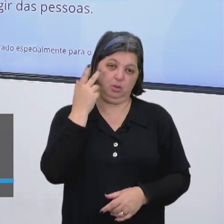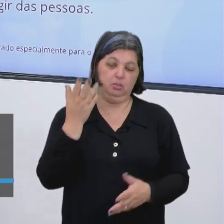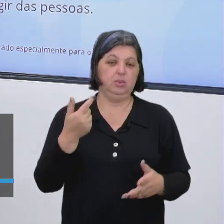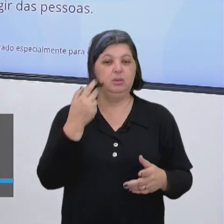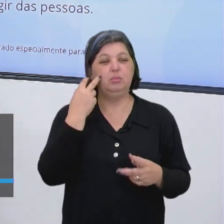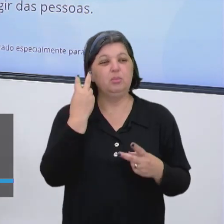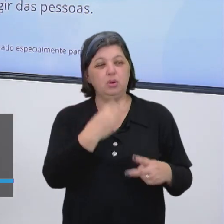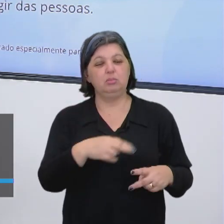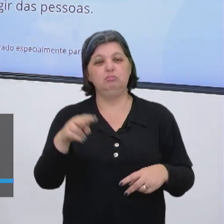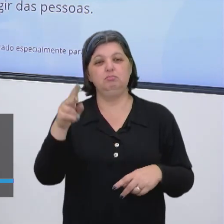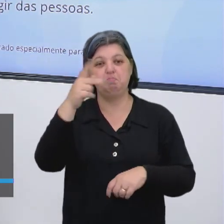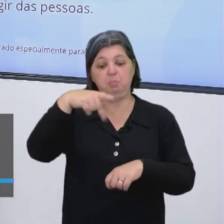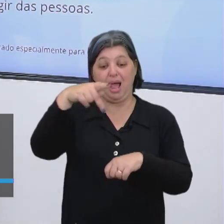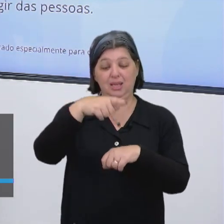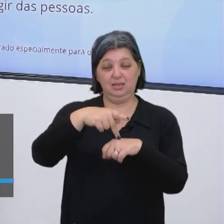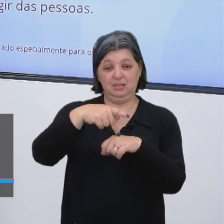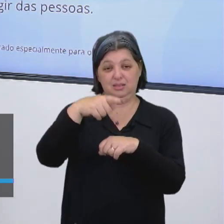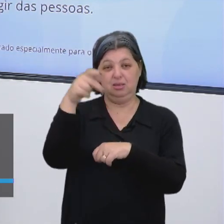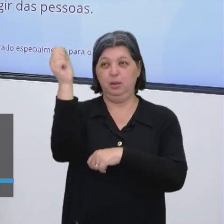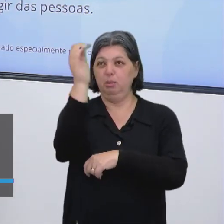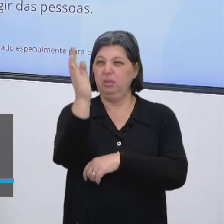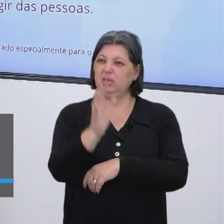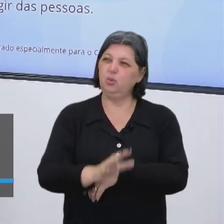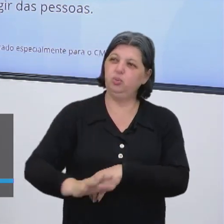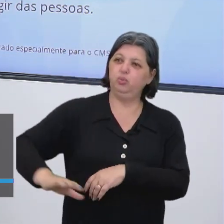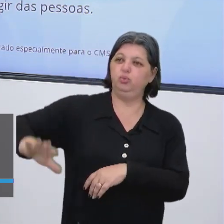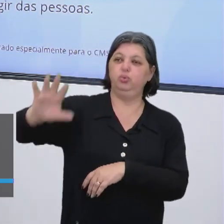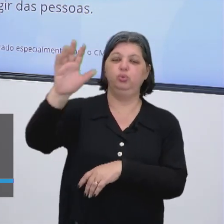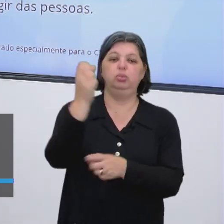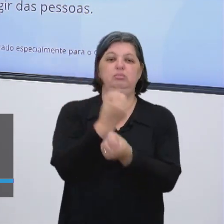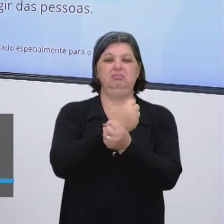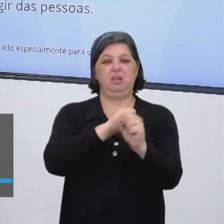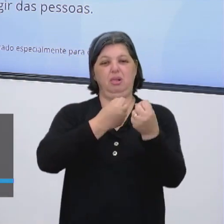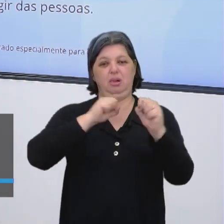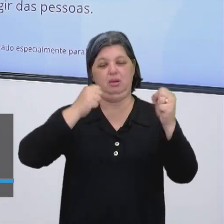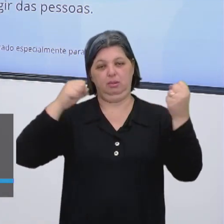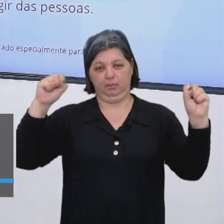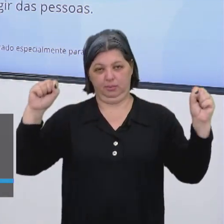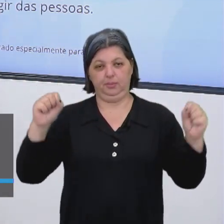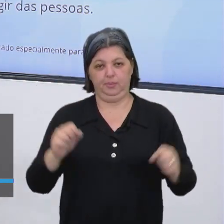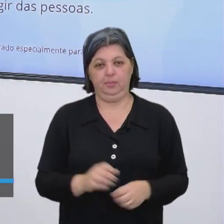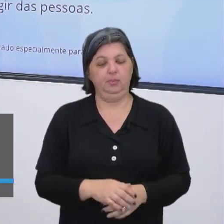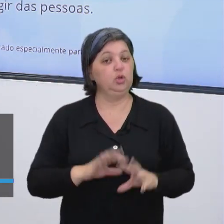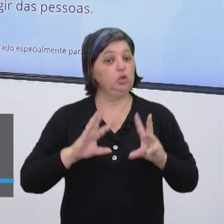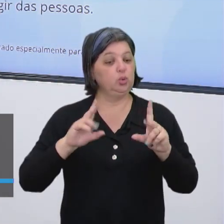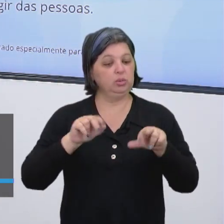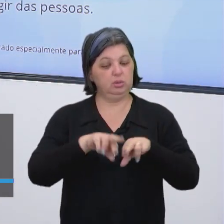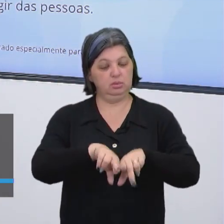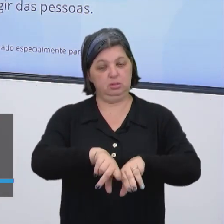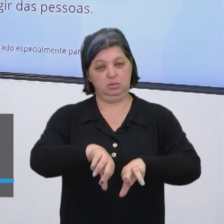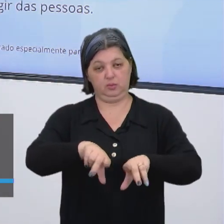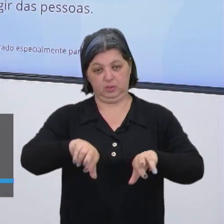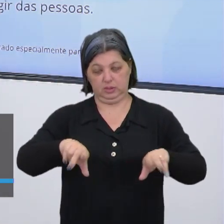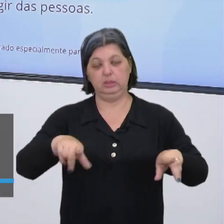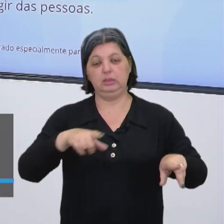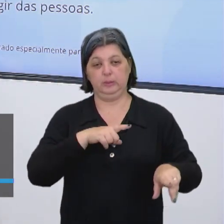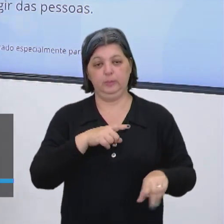olha para um país inteiro, que a gente olha para um país da extensão do Brasil, com toda a diversidade que o Brasil